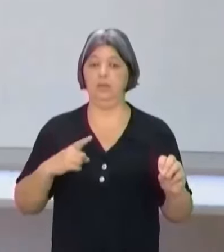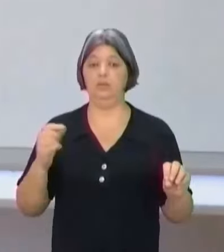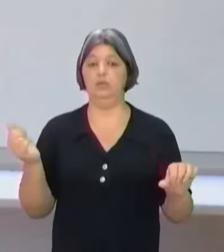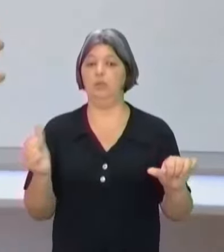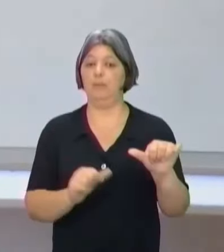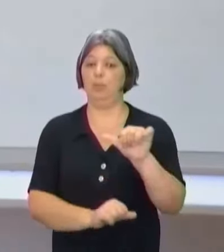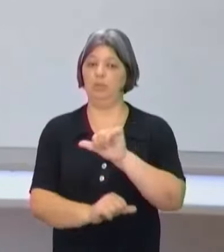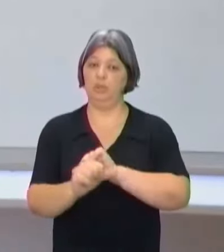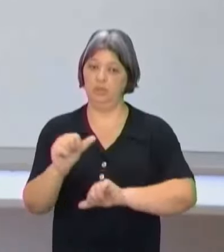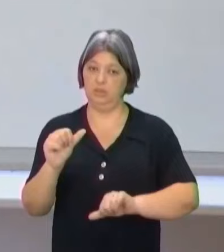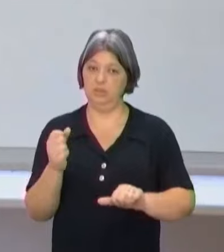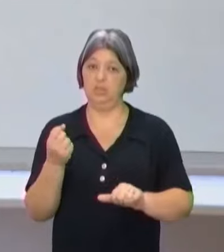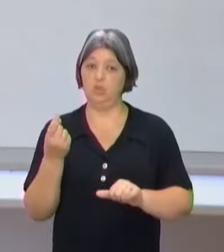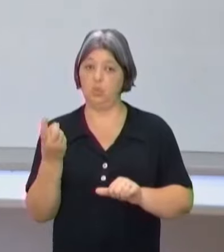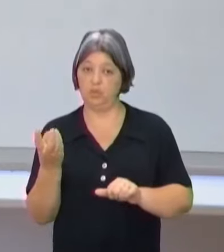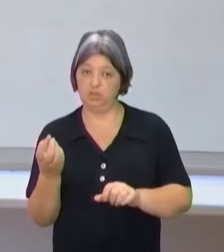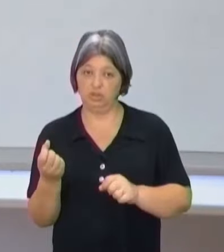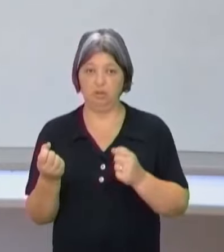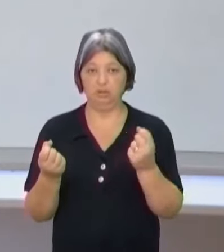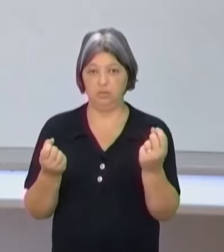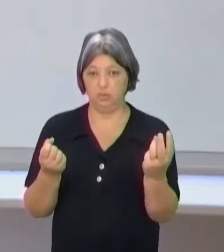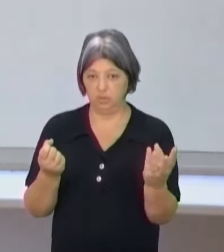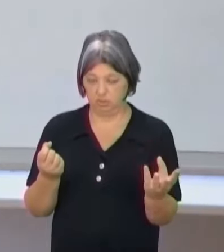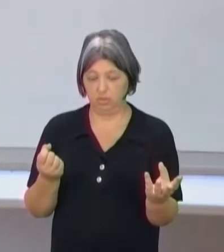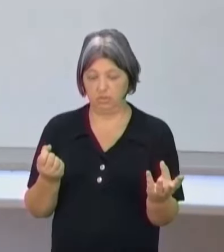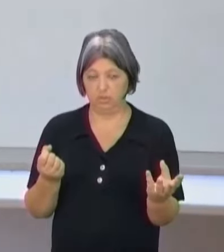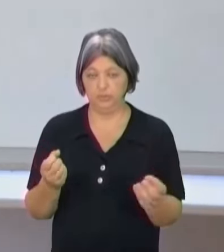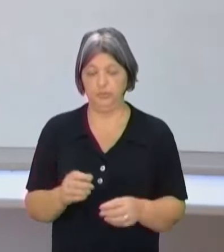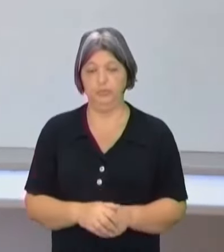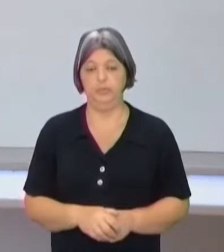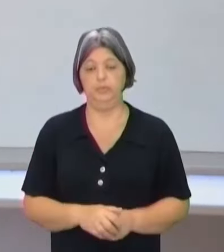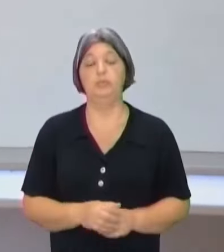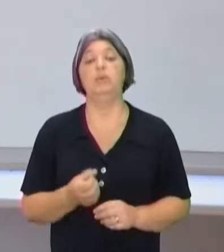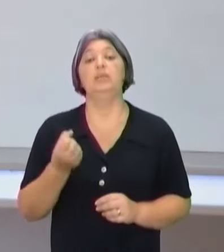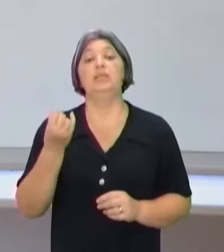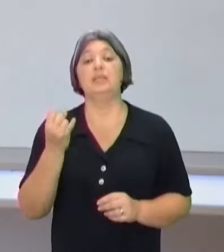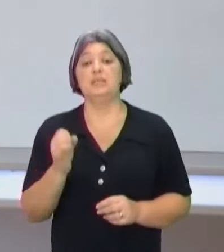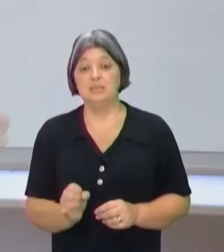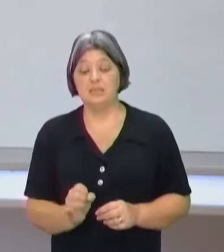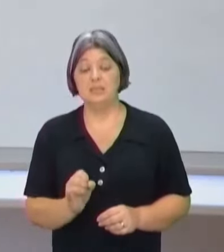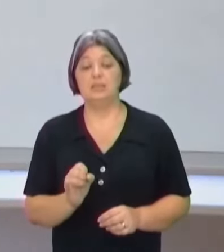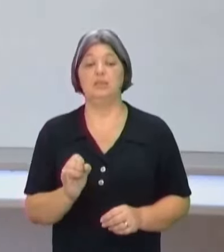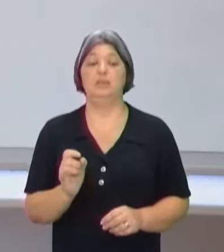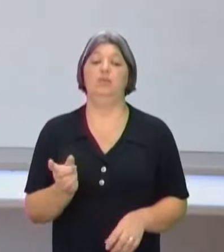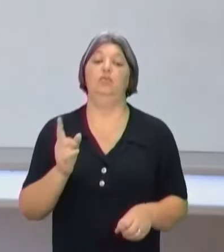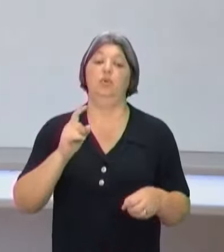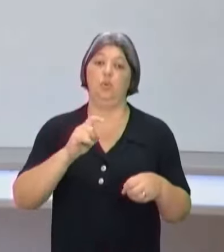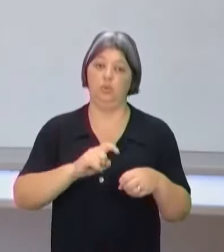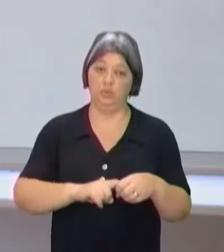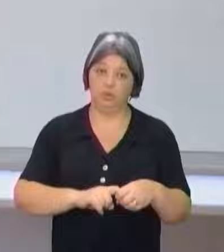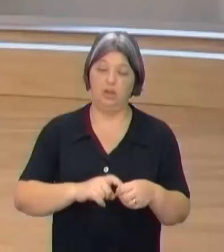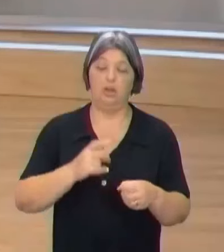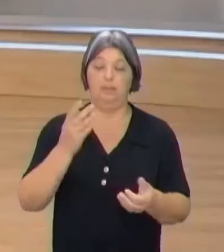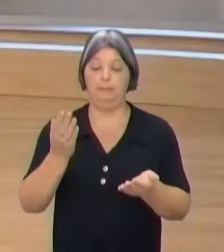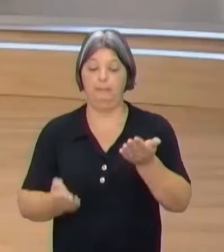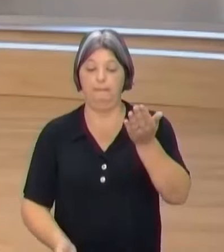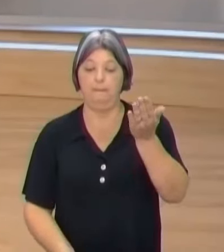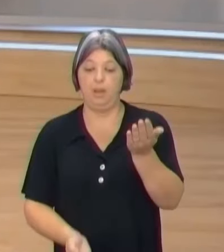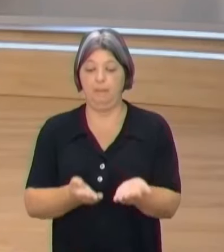alteração aí das quantidades. Se essa reação voltar a entrar em equilíbrio com essas